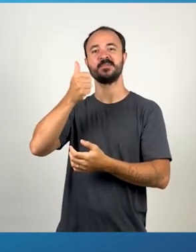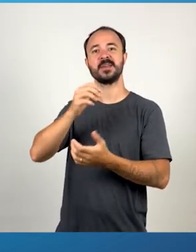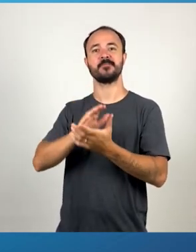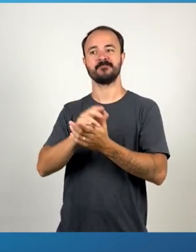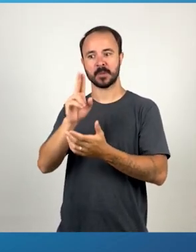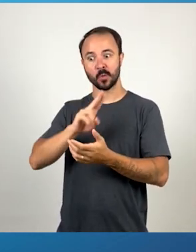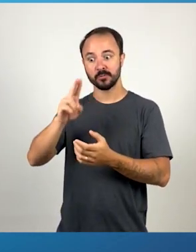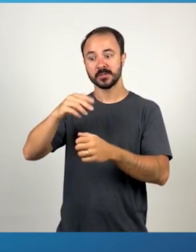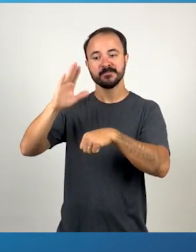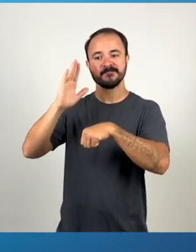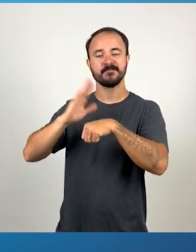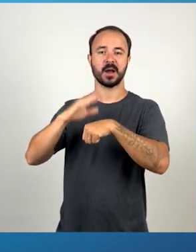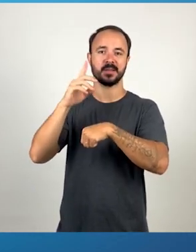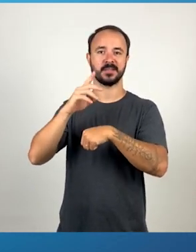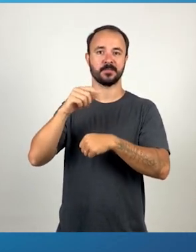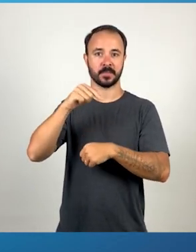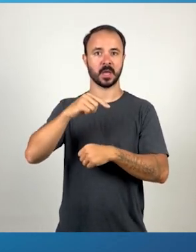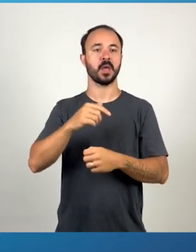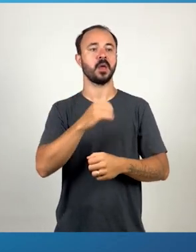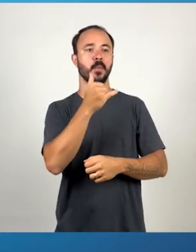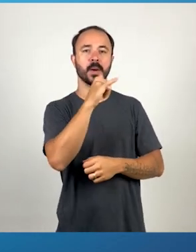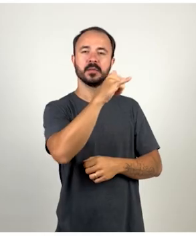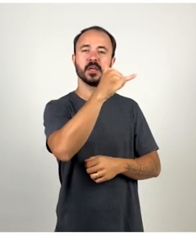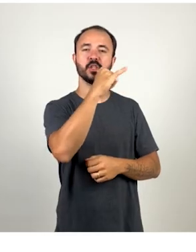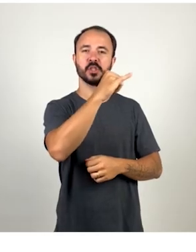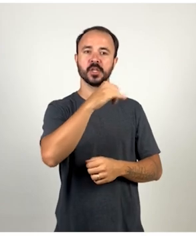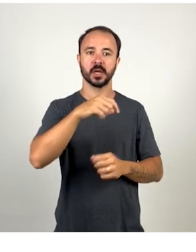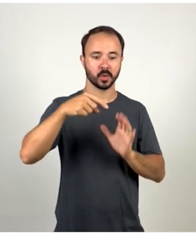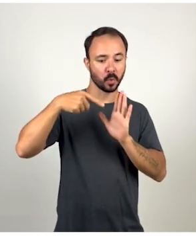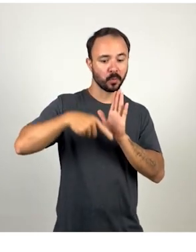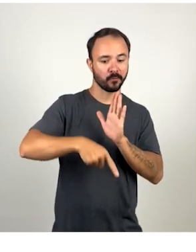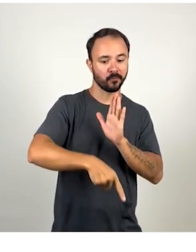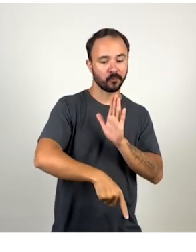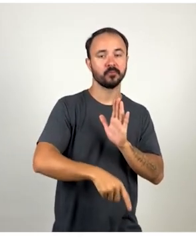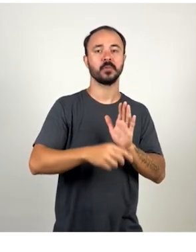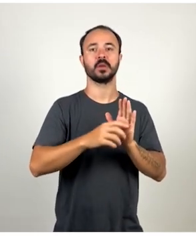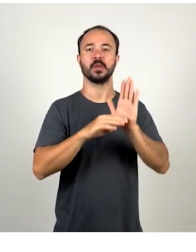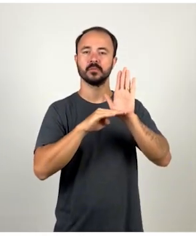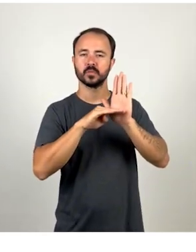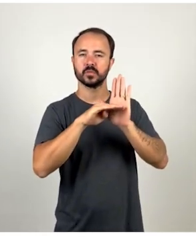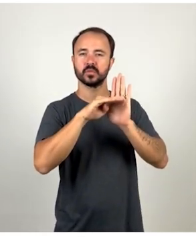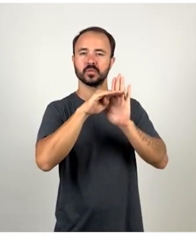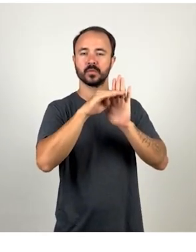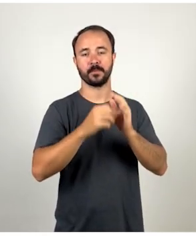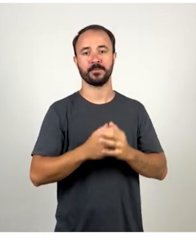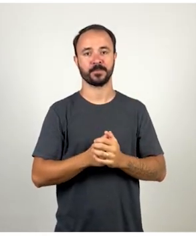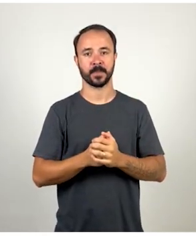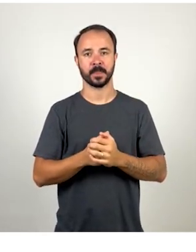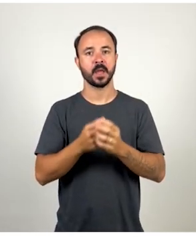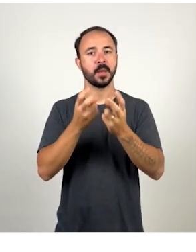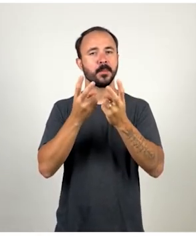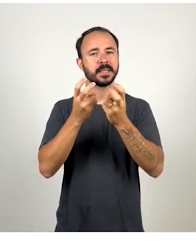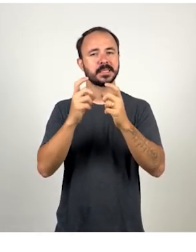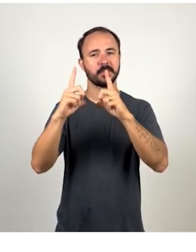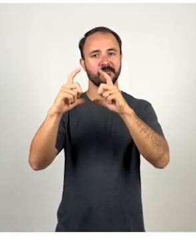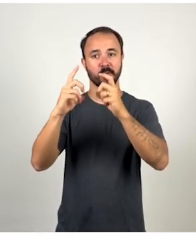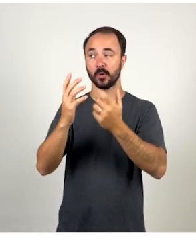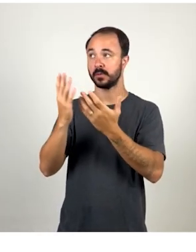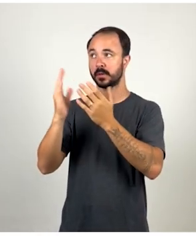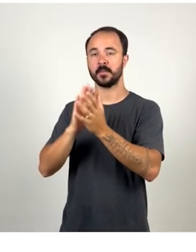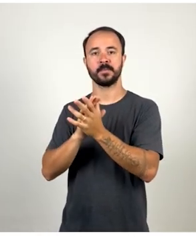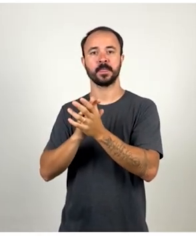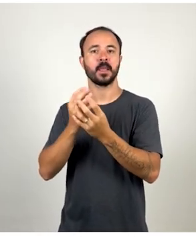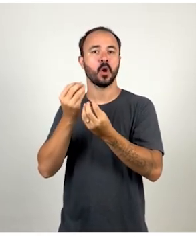são os que mais utilizam desse tipo de energia. Na imagem você pode perceber, tá, um esboço de como que